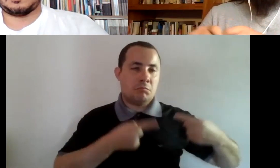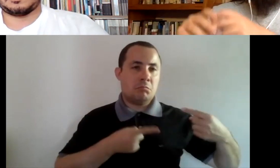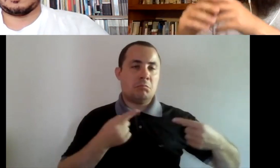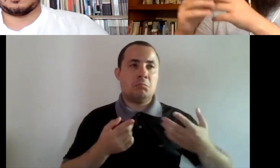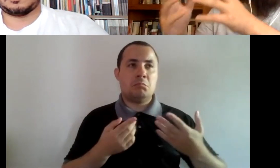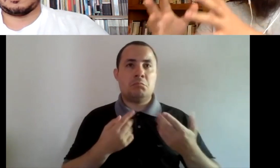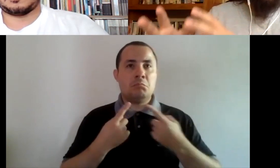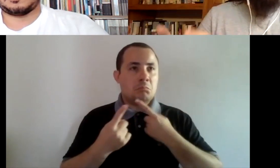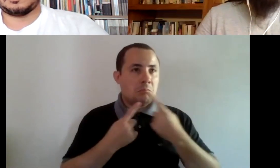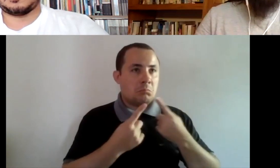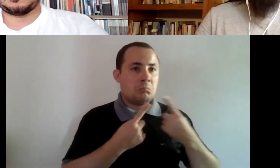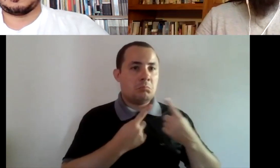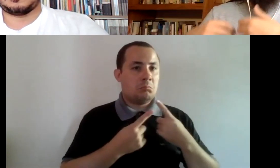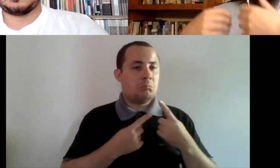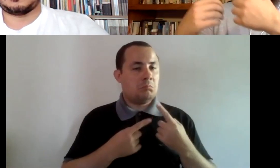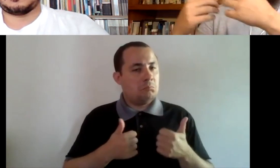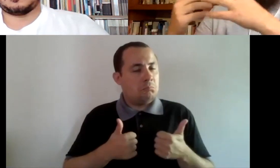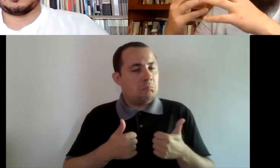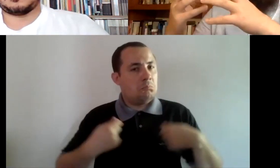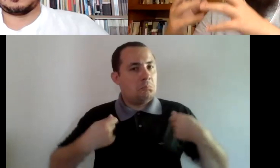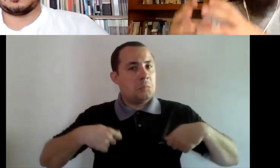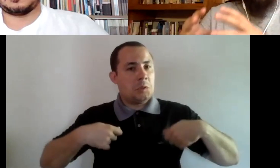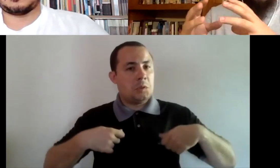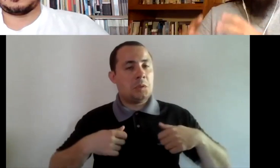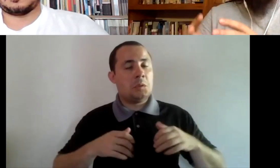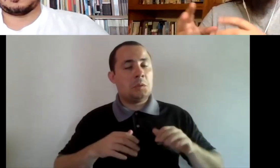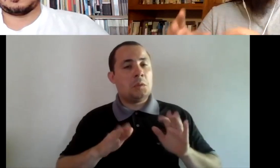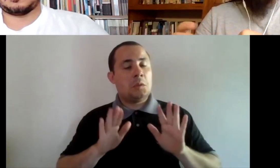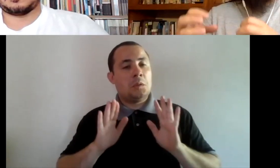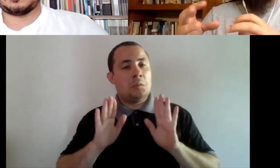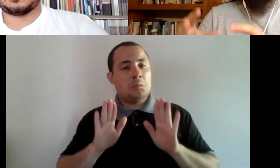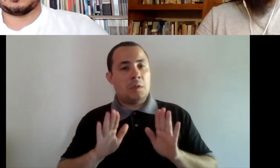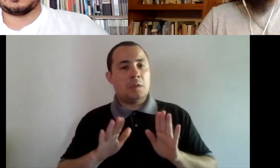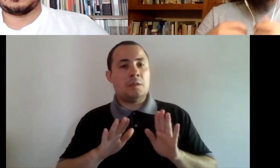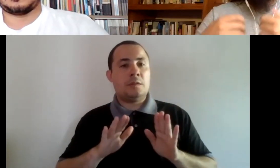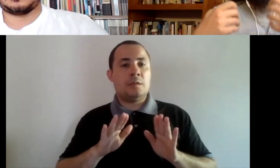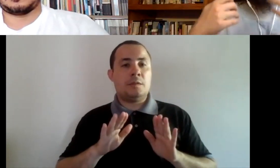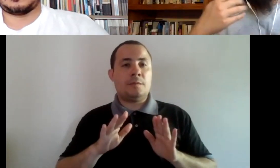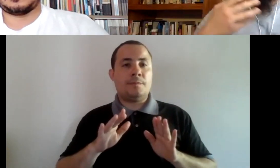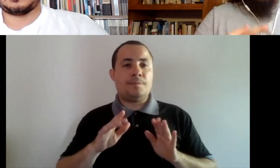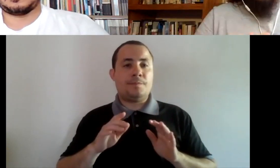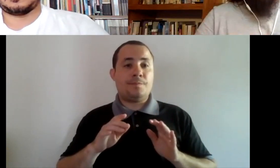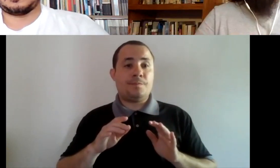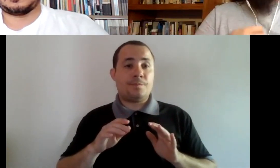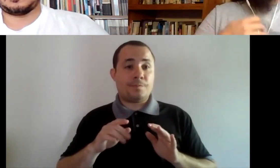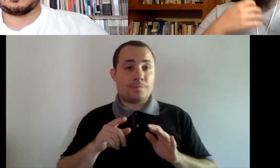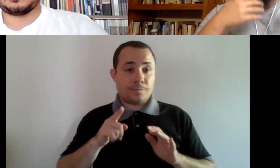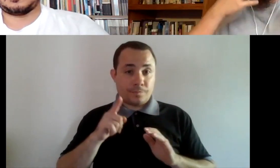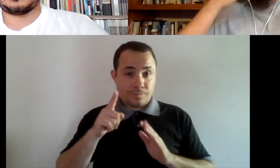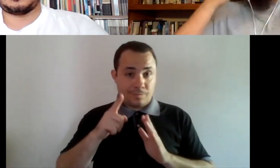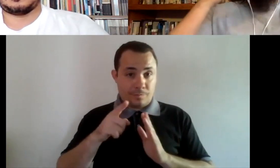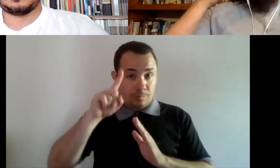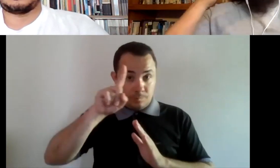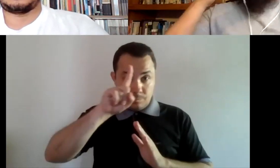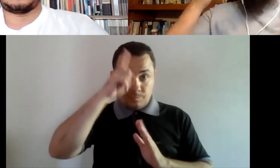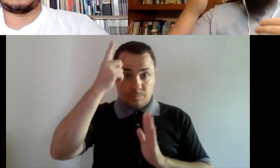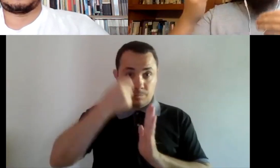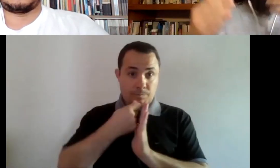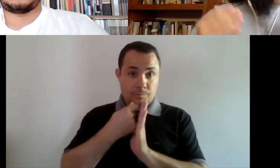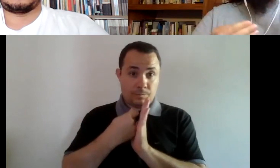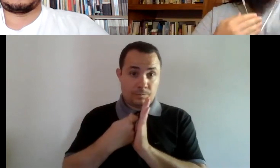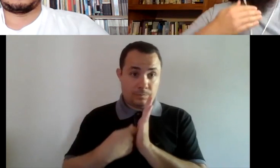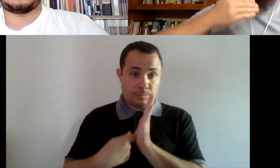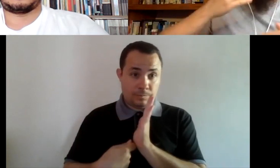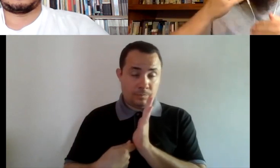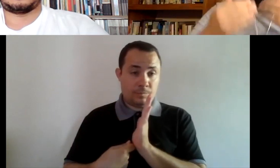do que da editora, do que de publicar o livro objeto. Quer dizer, acho que se você é alguém que escreve, né, você